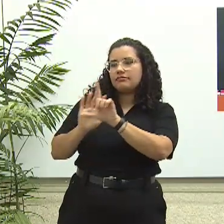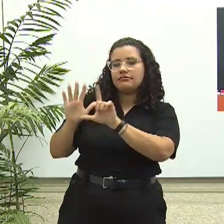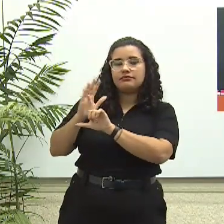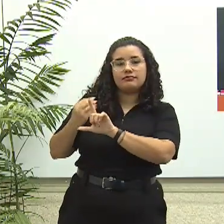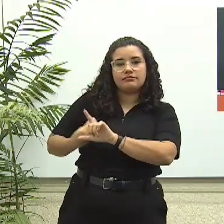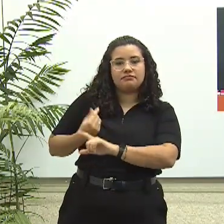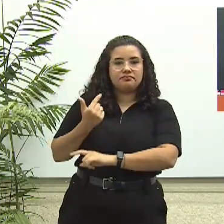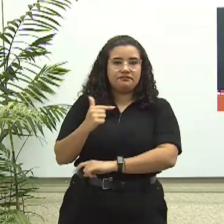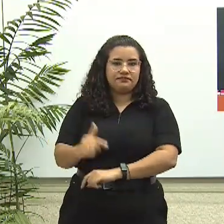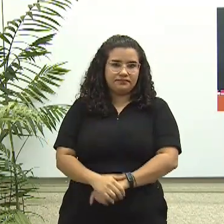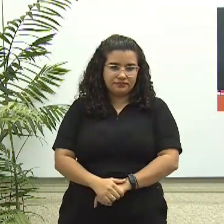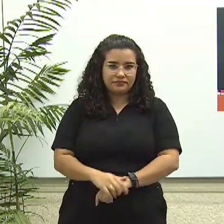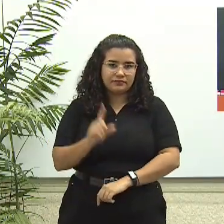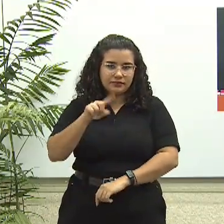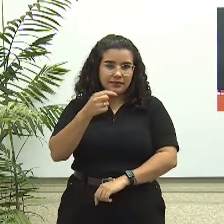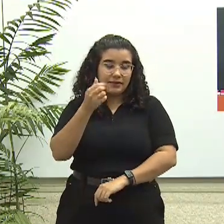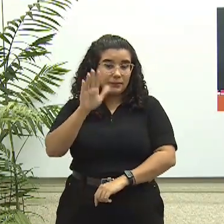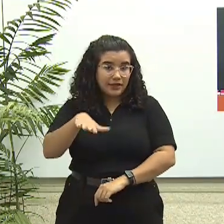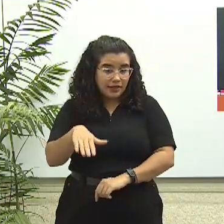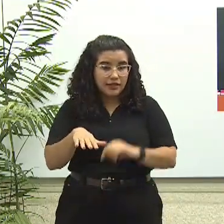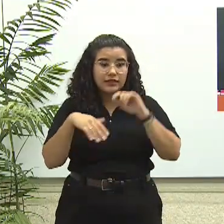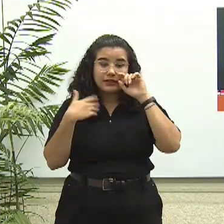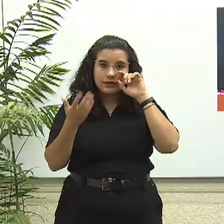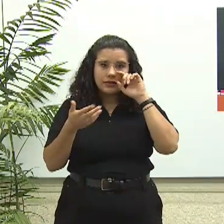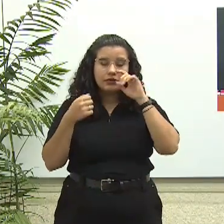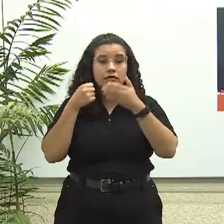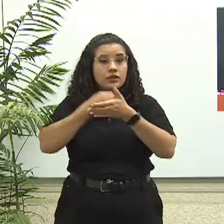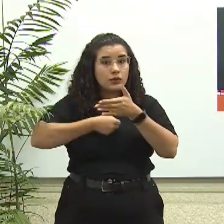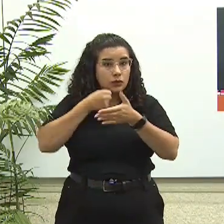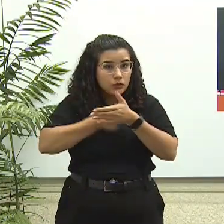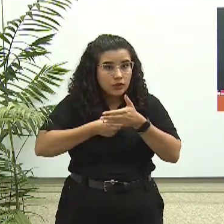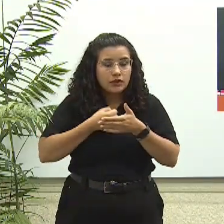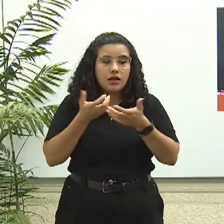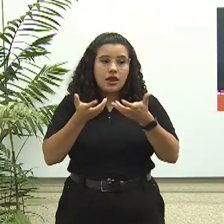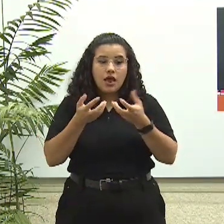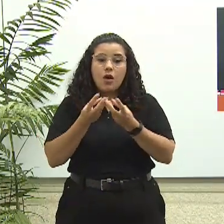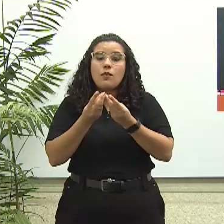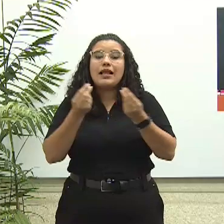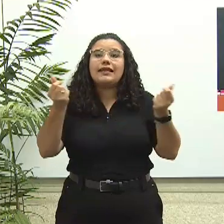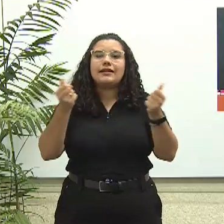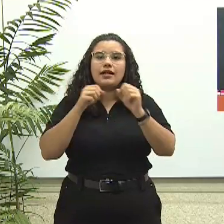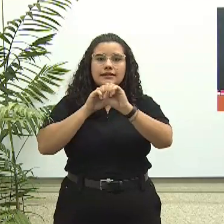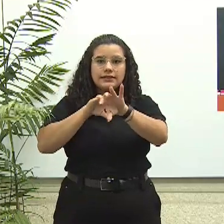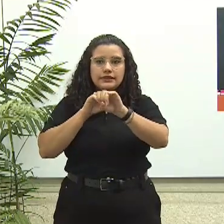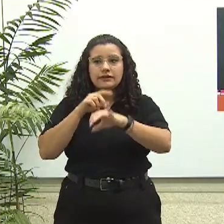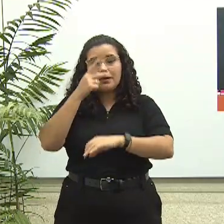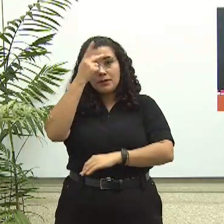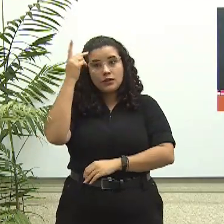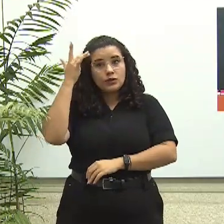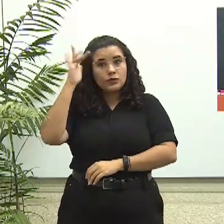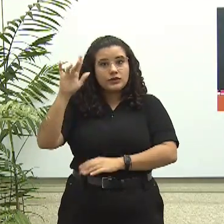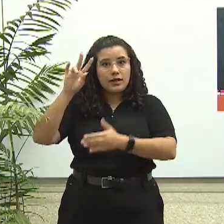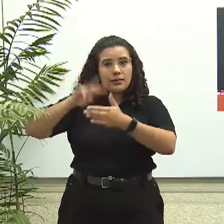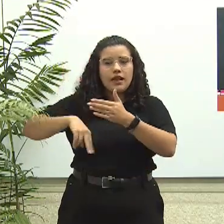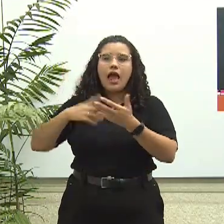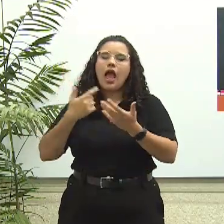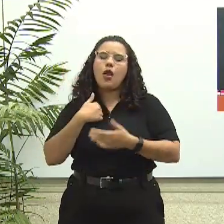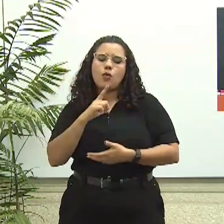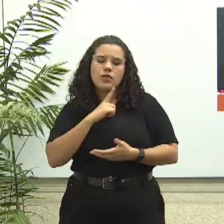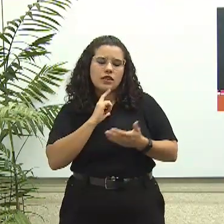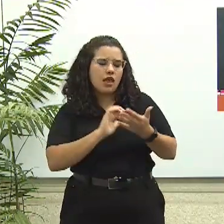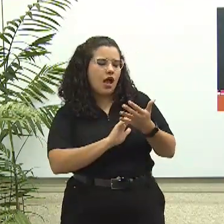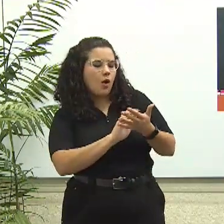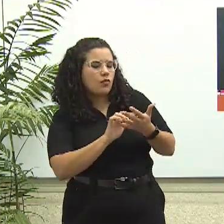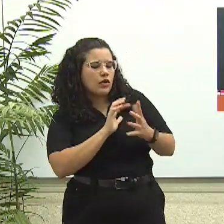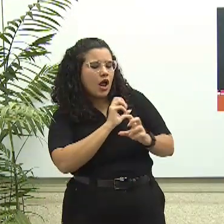existe é mais barato então a luta pela qualidade do ensino o cara que não sabe ler Ah mas eu tenho a calculadora